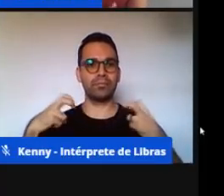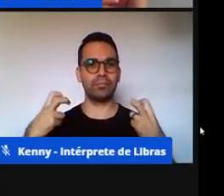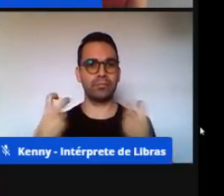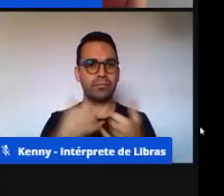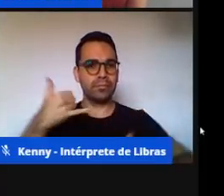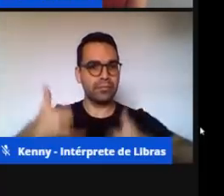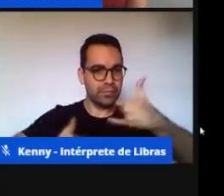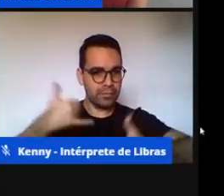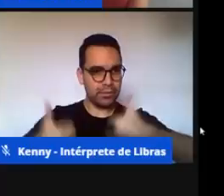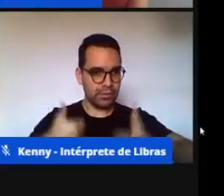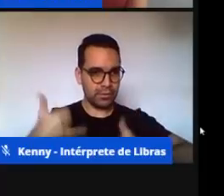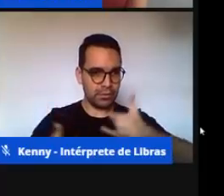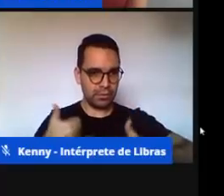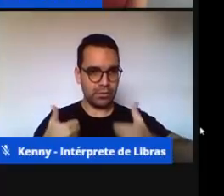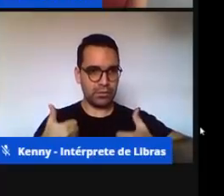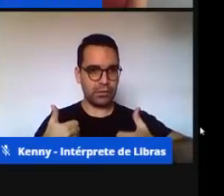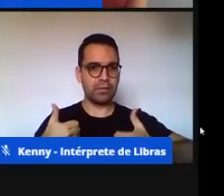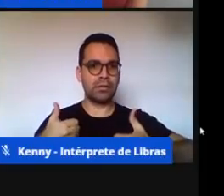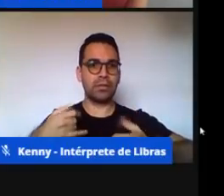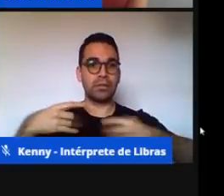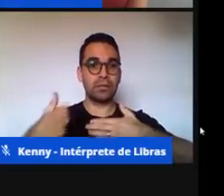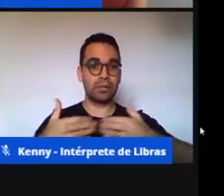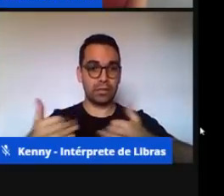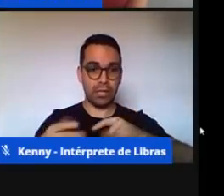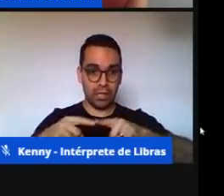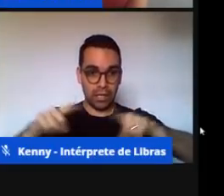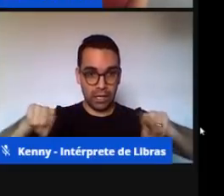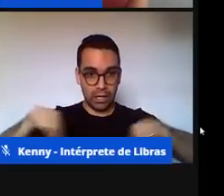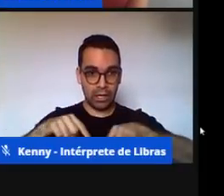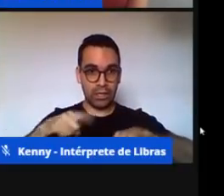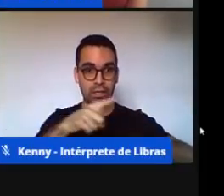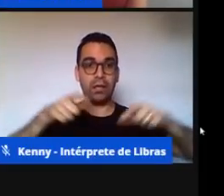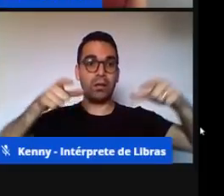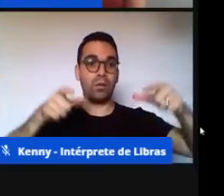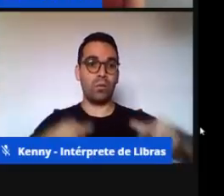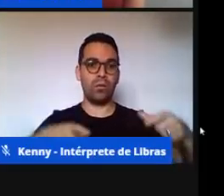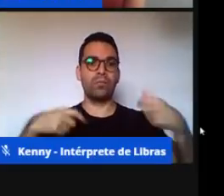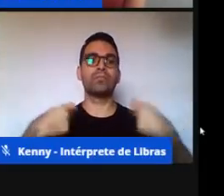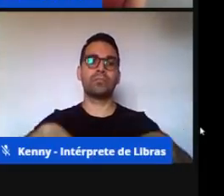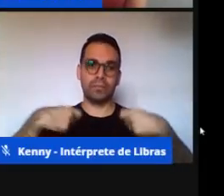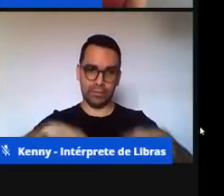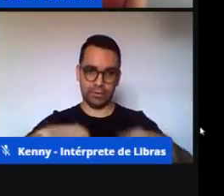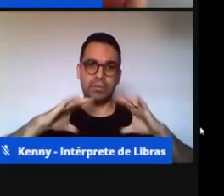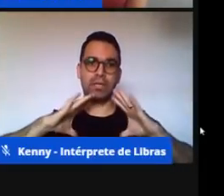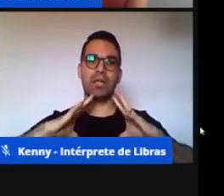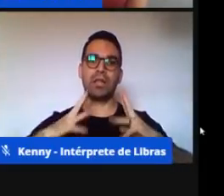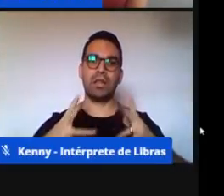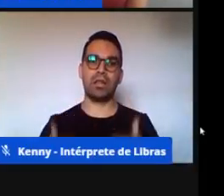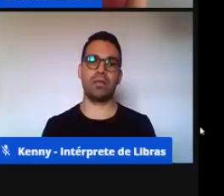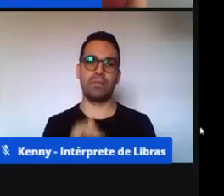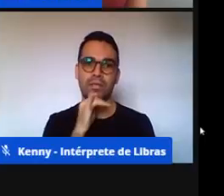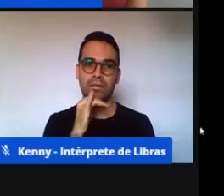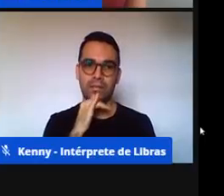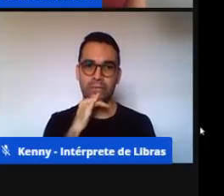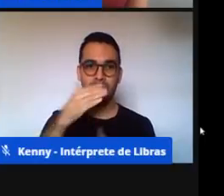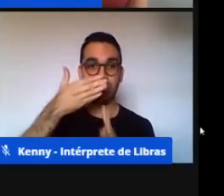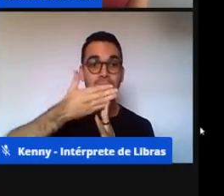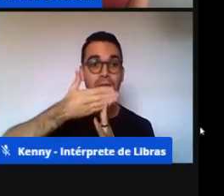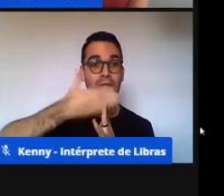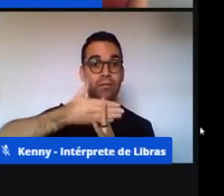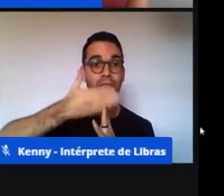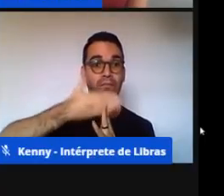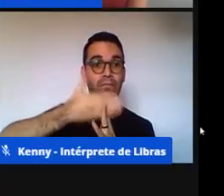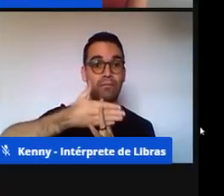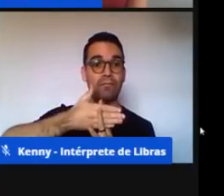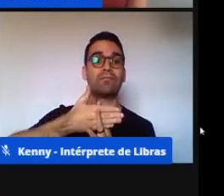ambiente entre o uso por turmas, tá? Então vai ter que aumentar a frequência. Antes não se fazia isso. E o principal é